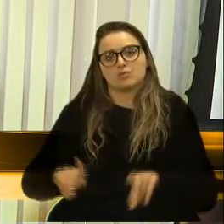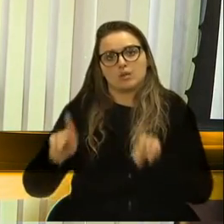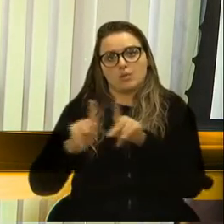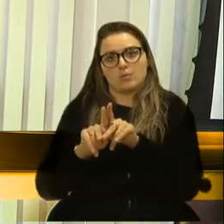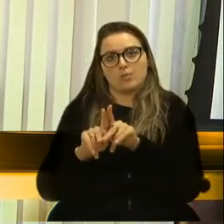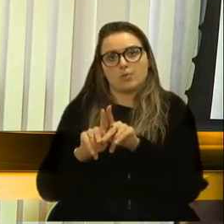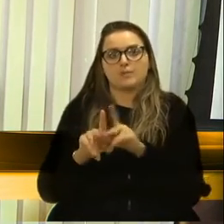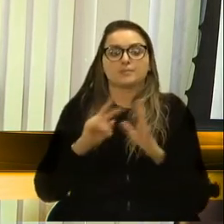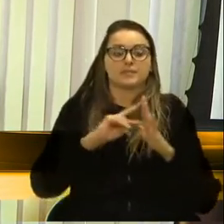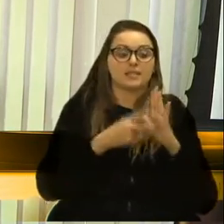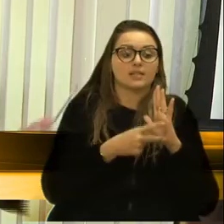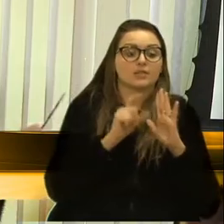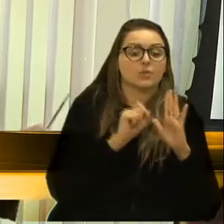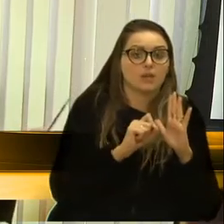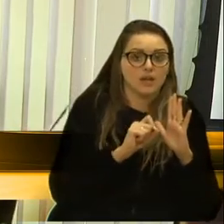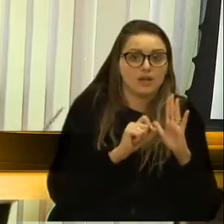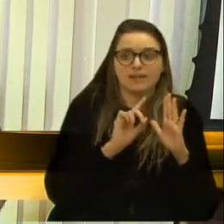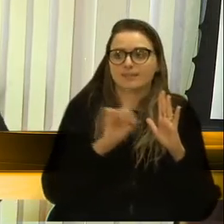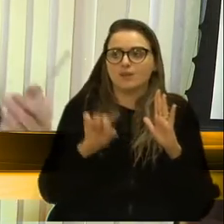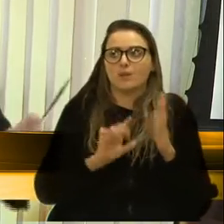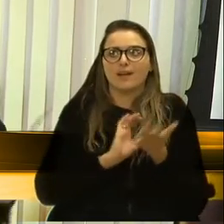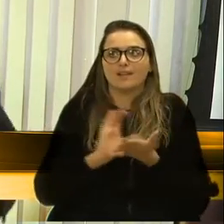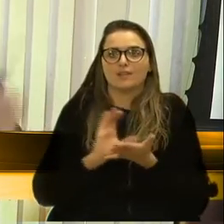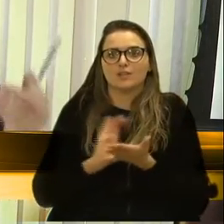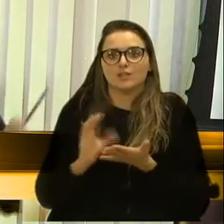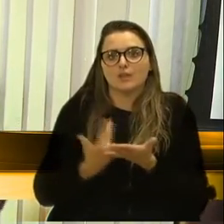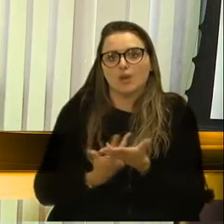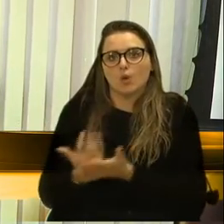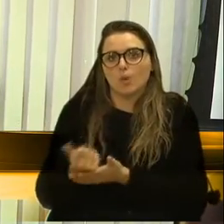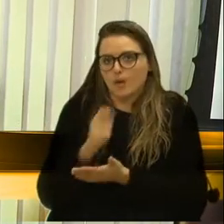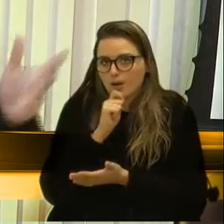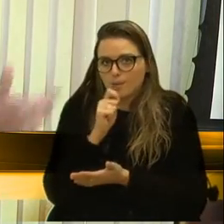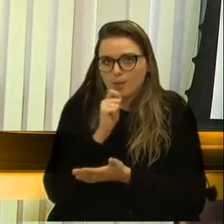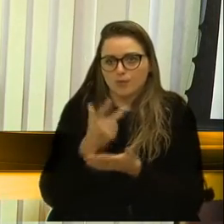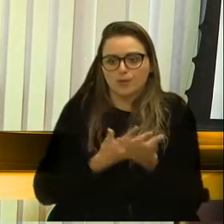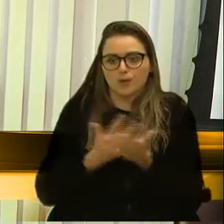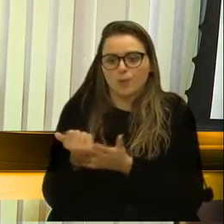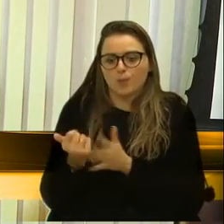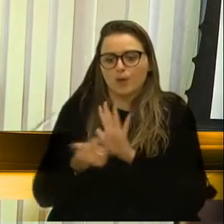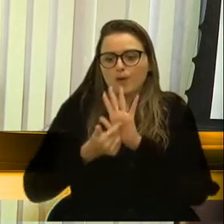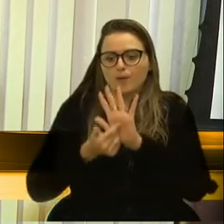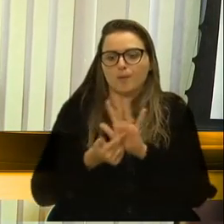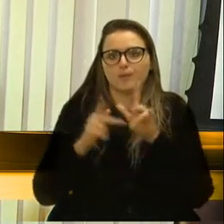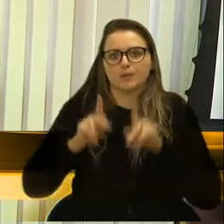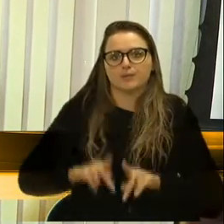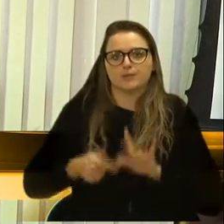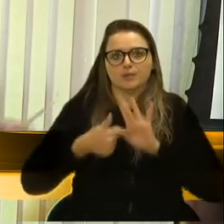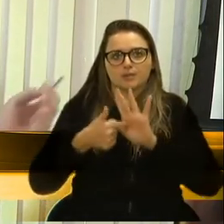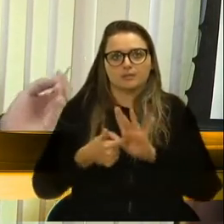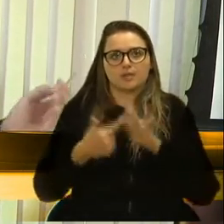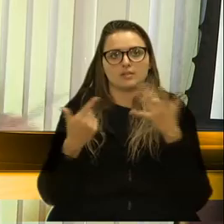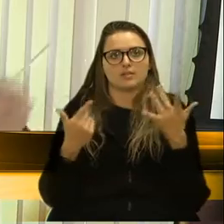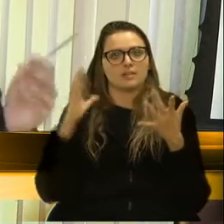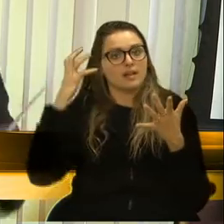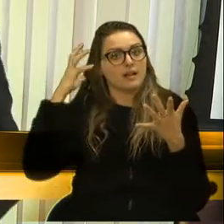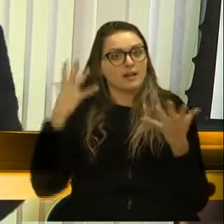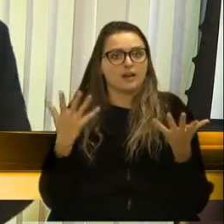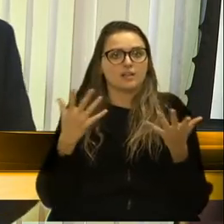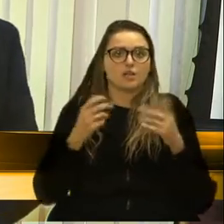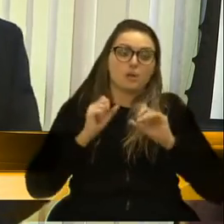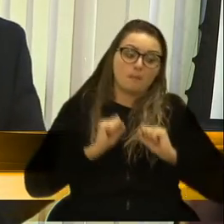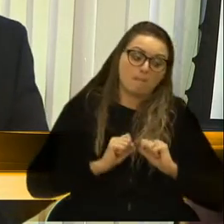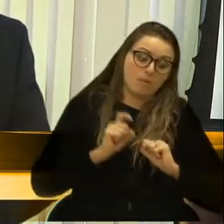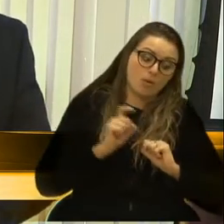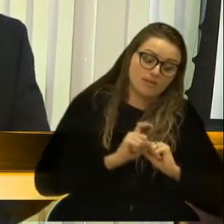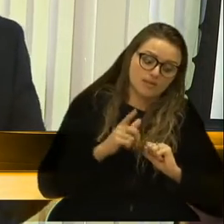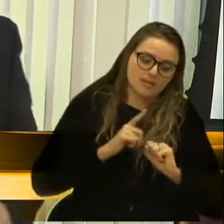quer dizer que, investindo, vai comprar um jornalista, um repórter, um apresentador. Pode ter até alguém que se corrompa nesse